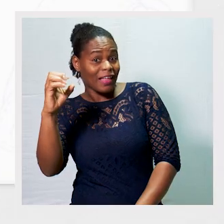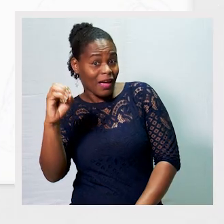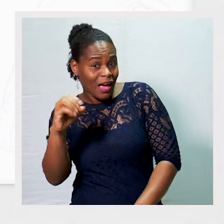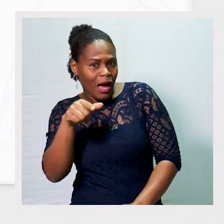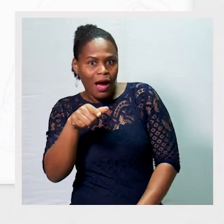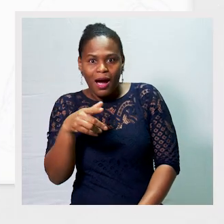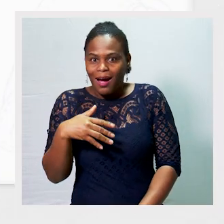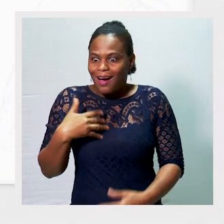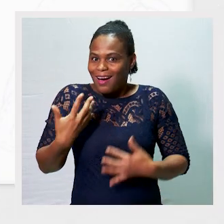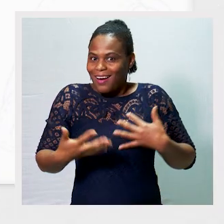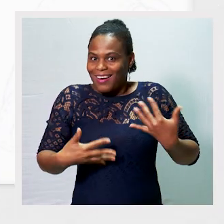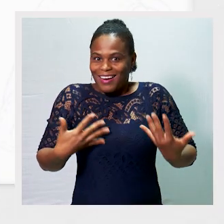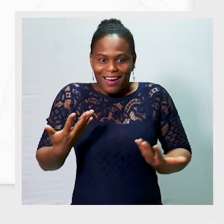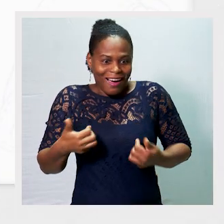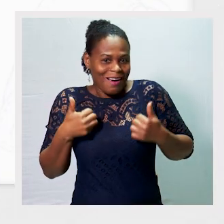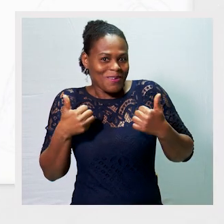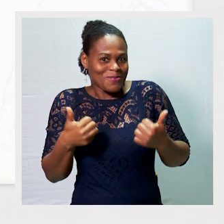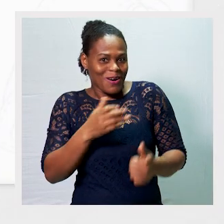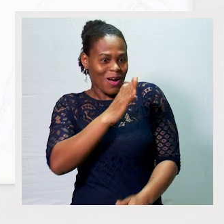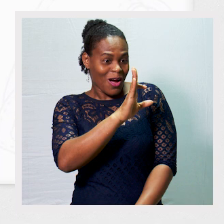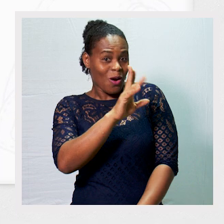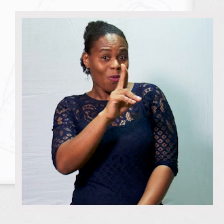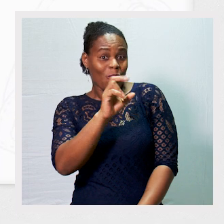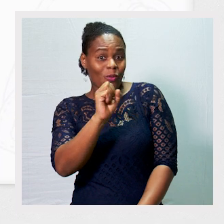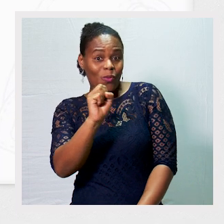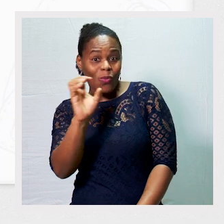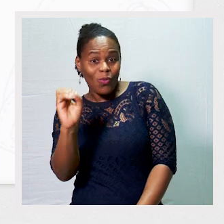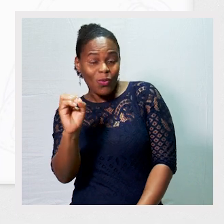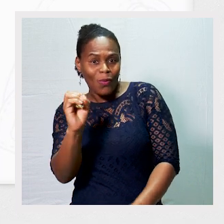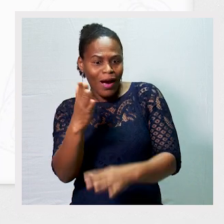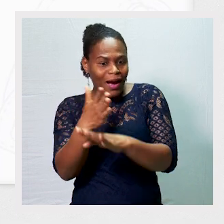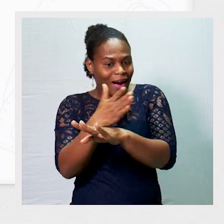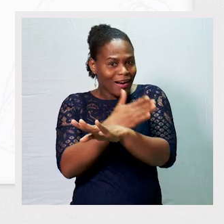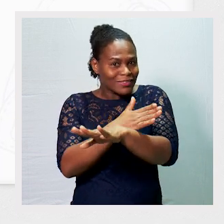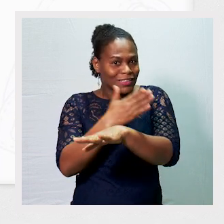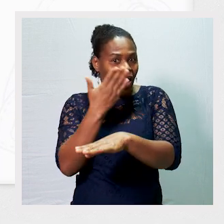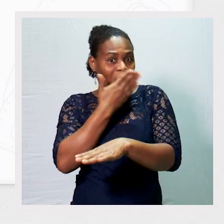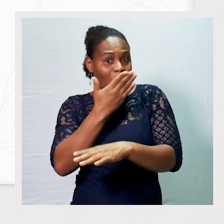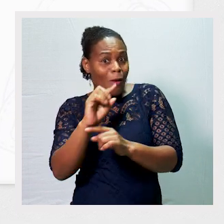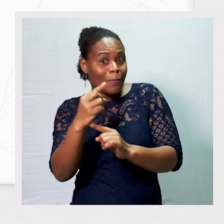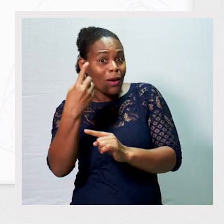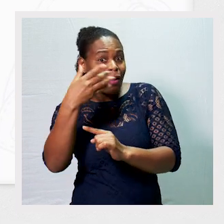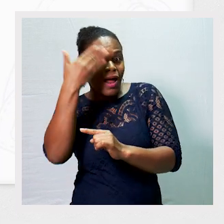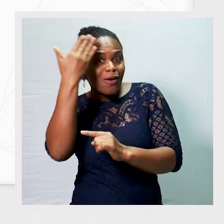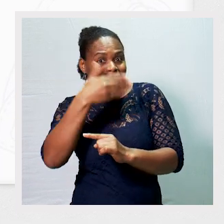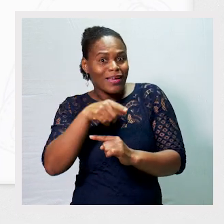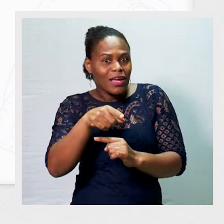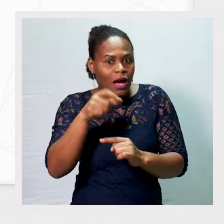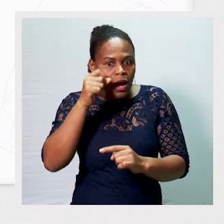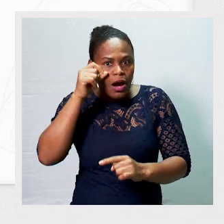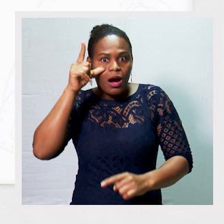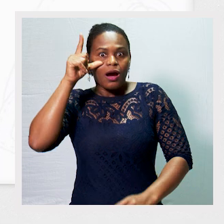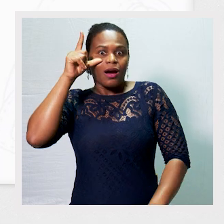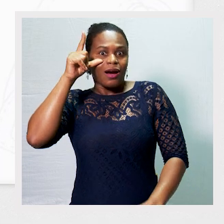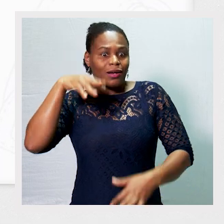isto já é demais, fascinante. O Hugo, na véspera do primeiro dia de aula, ele